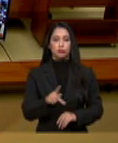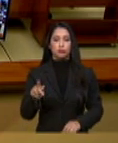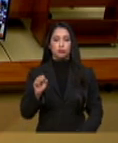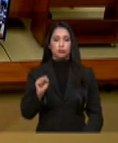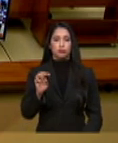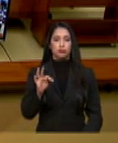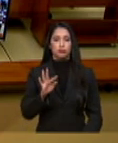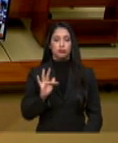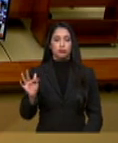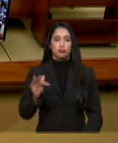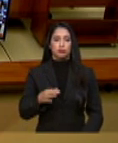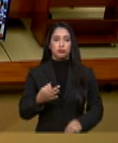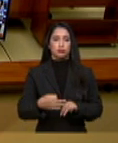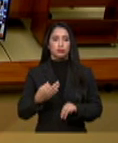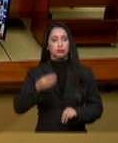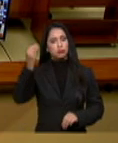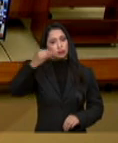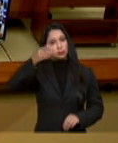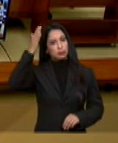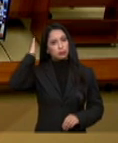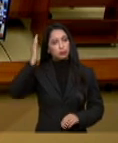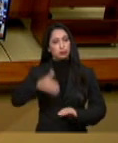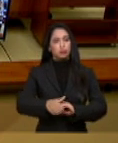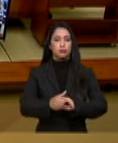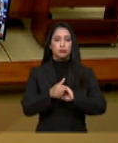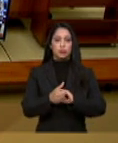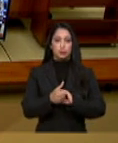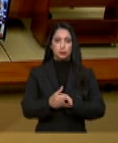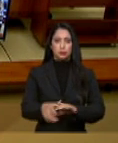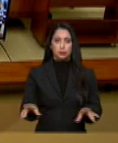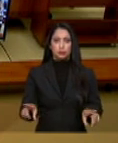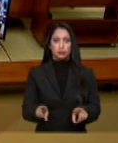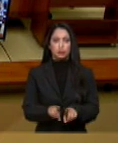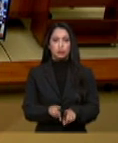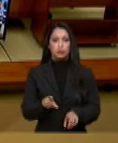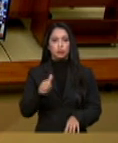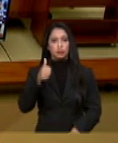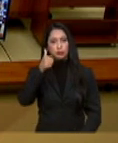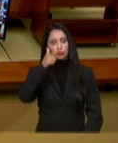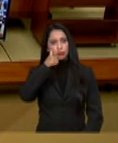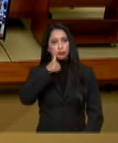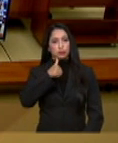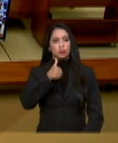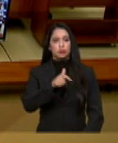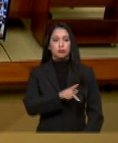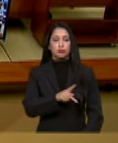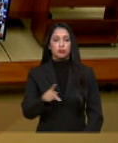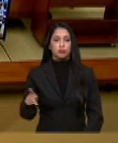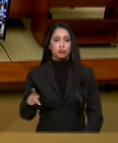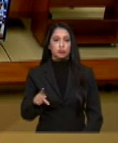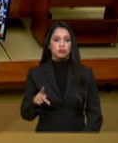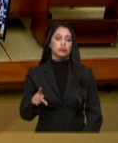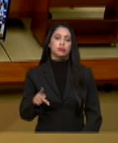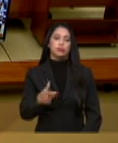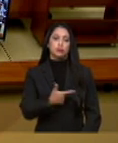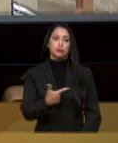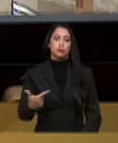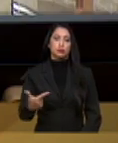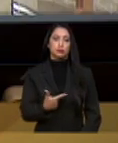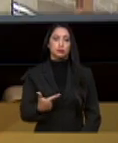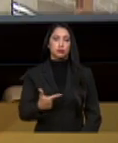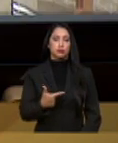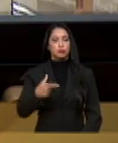à esquerda do ministro Luiz Fux, também no centro da mesa. Vice-presidente, ministra Rosa Weber.